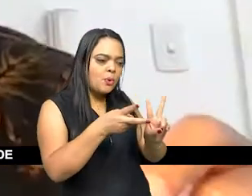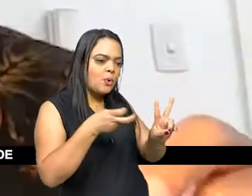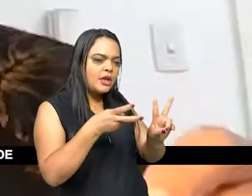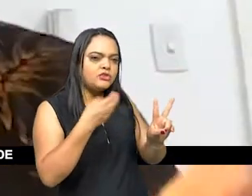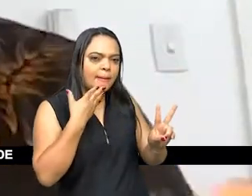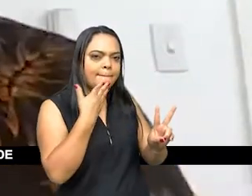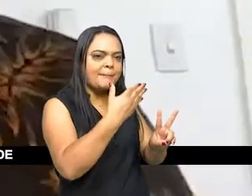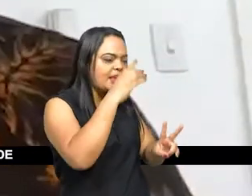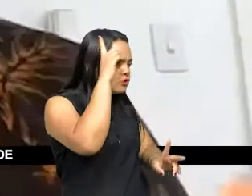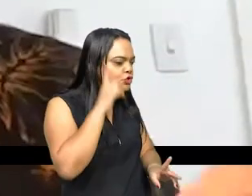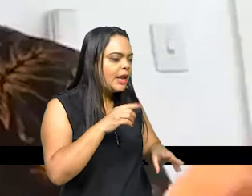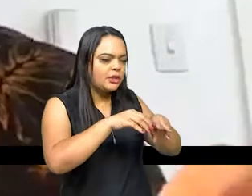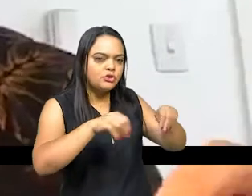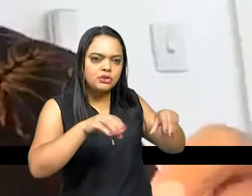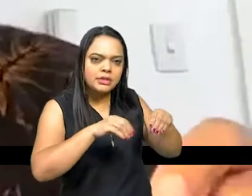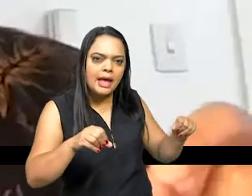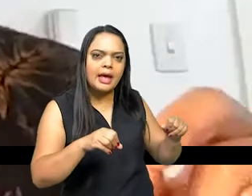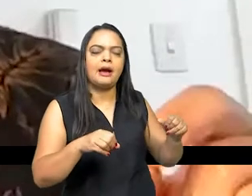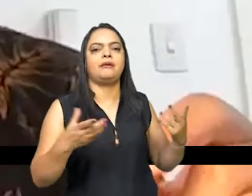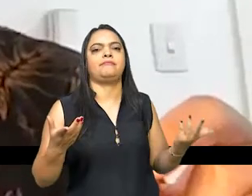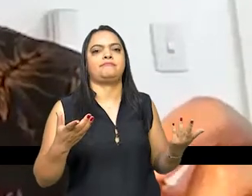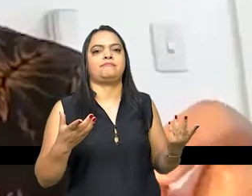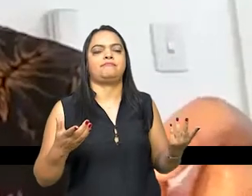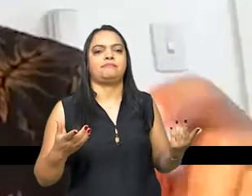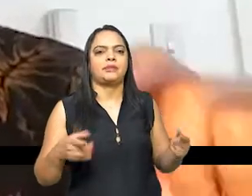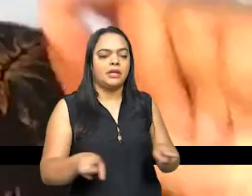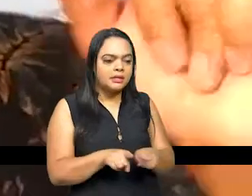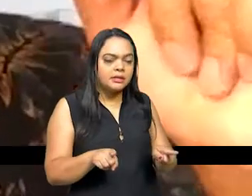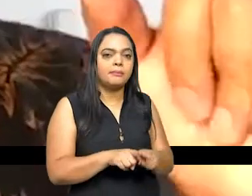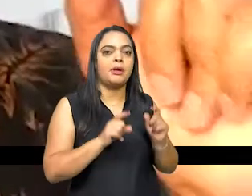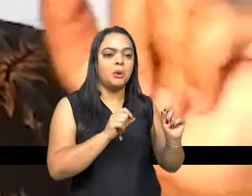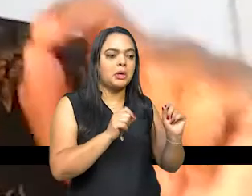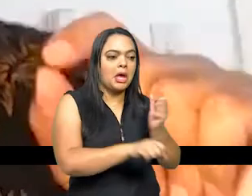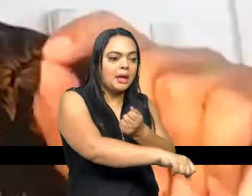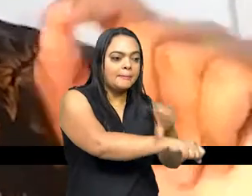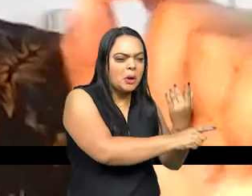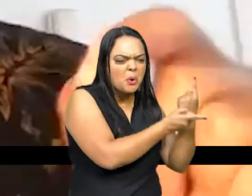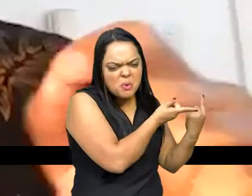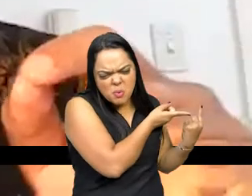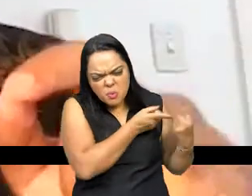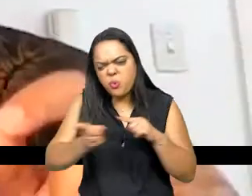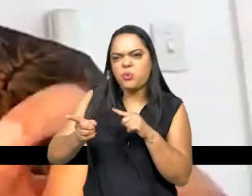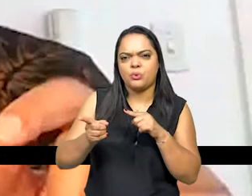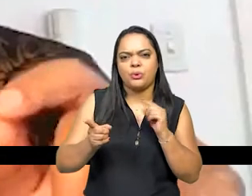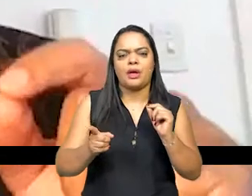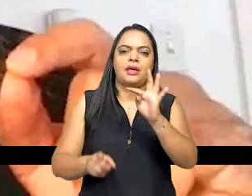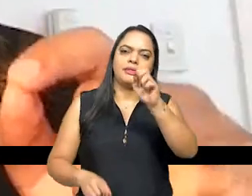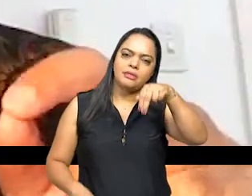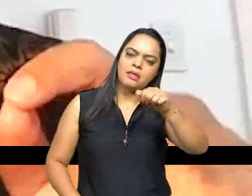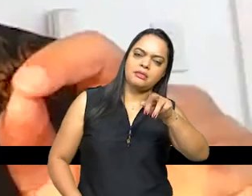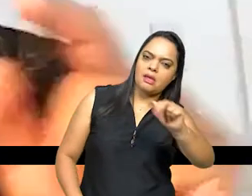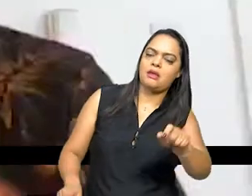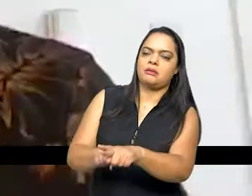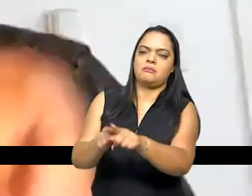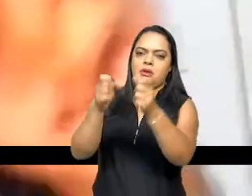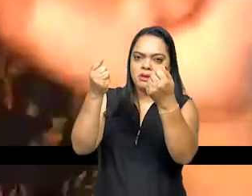reivindica acesso à terra, cada vez que um grupo de quilombolas reivindica acesso à terra. E mais, como a Tanara também pontuou, o conceito